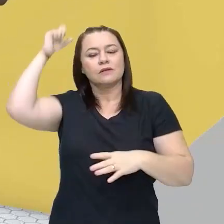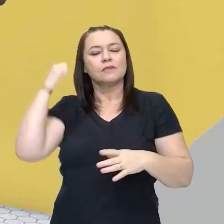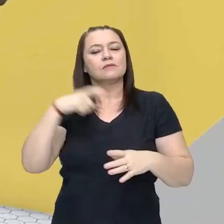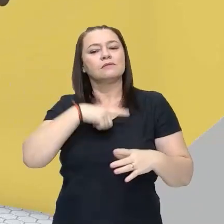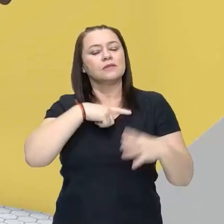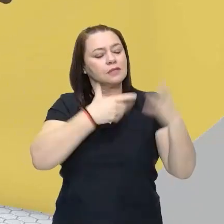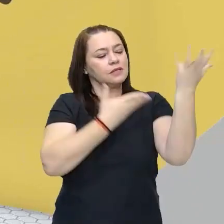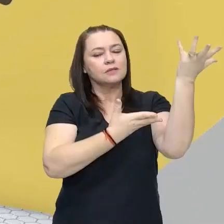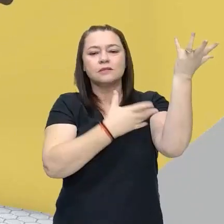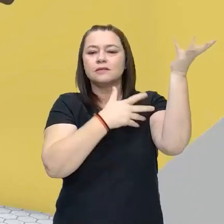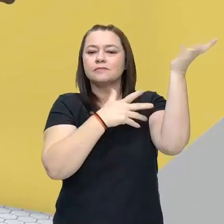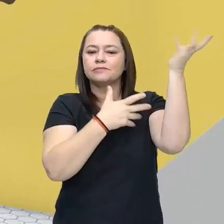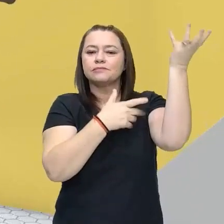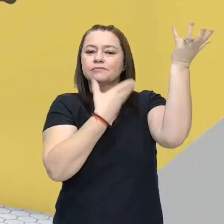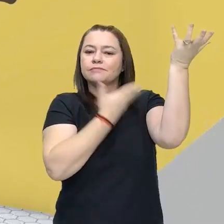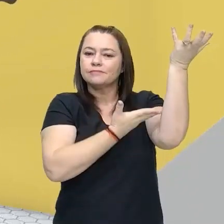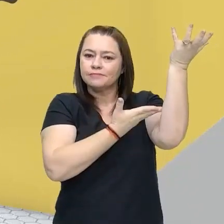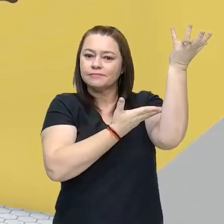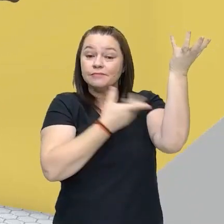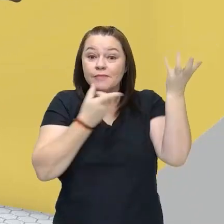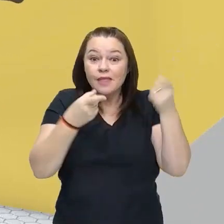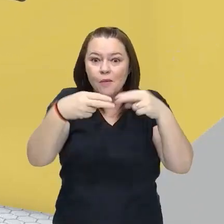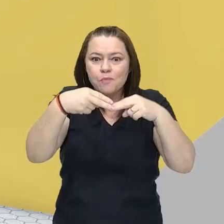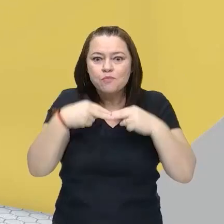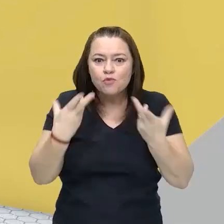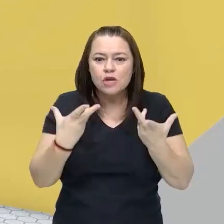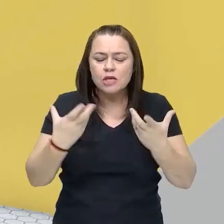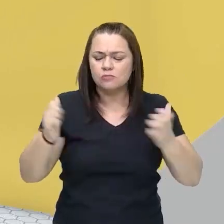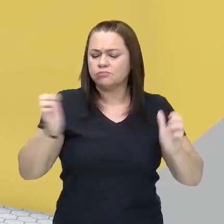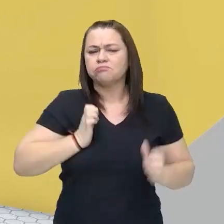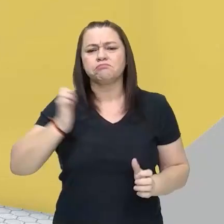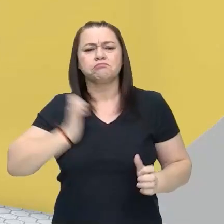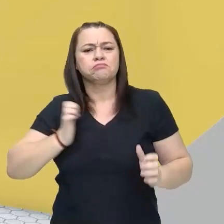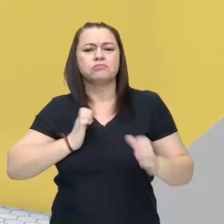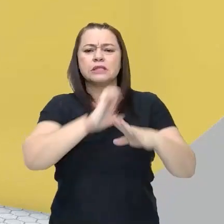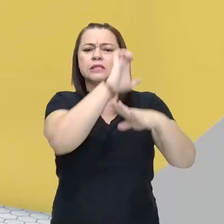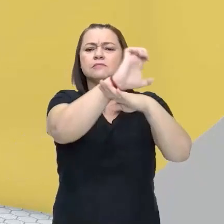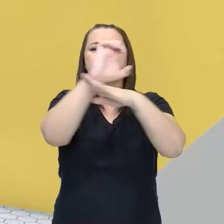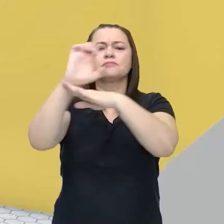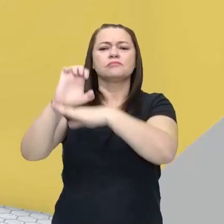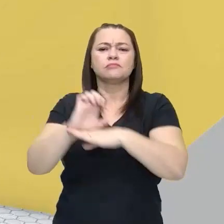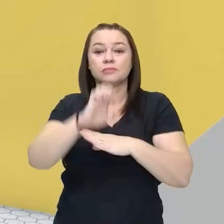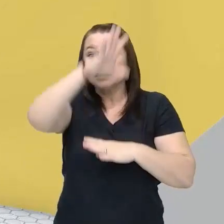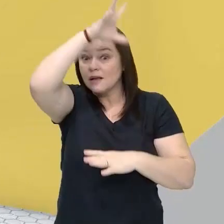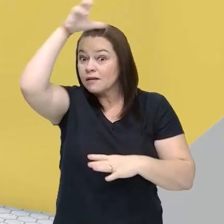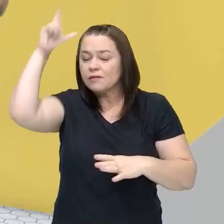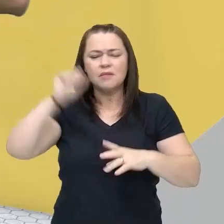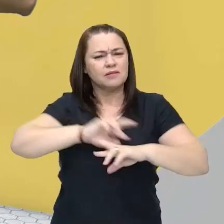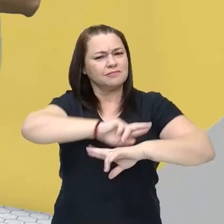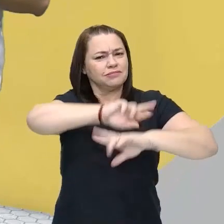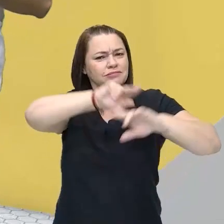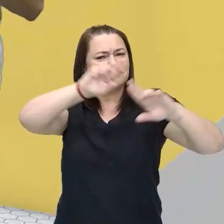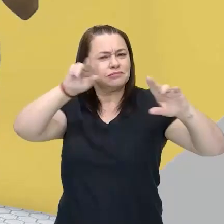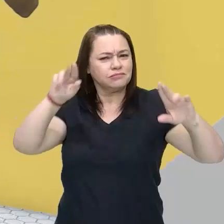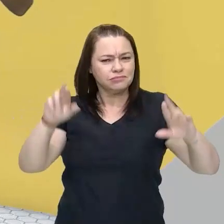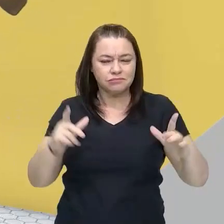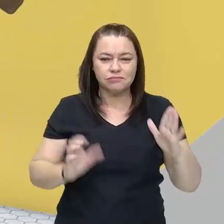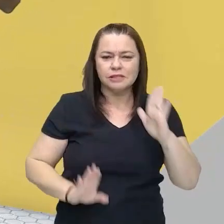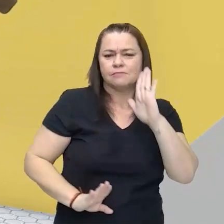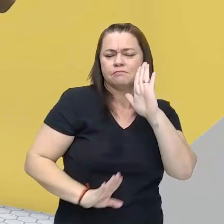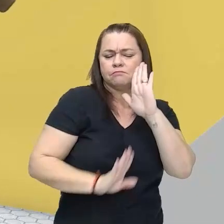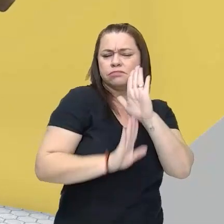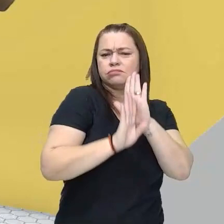nosso estado muita riqueza. Muita riqueza, várias riquezas. Trouxe um